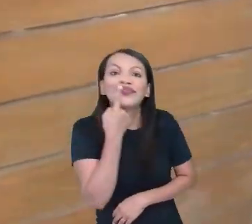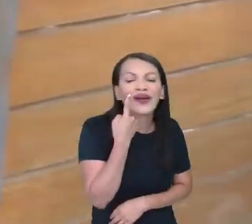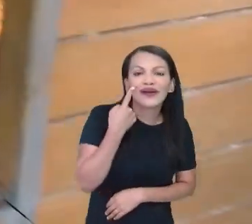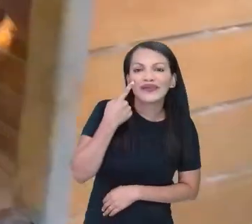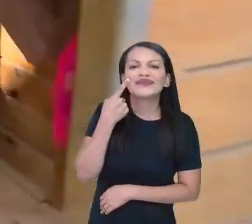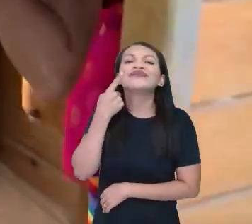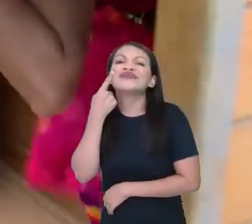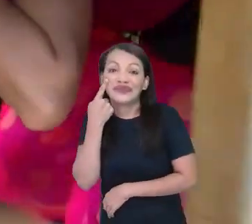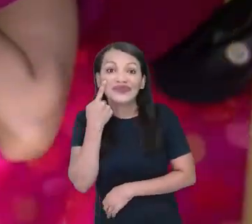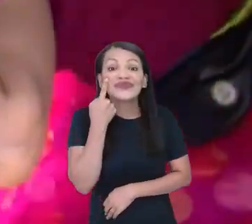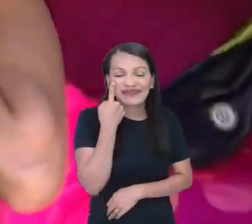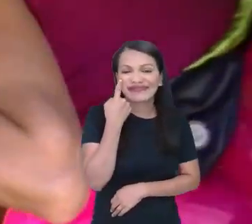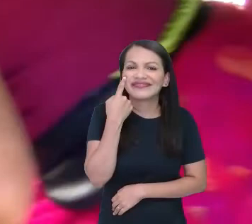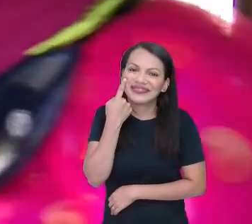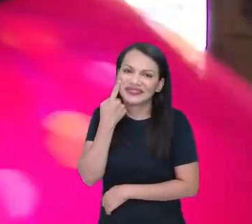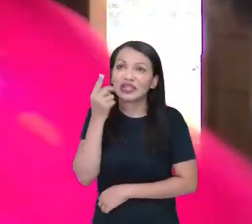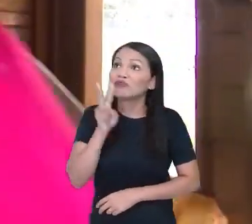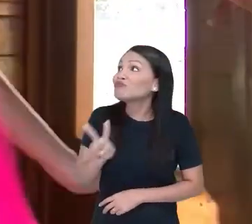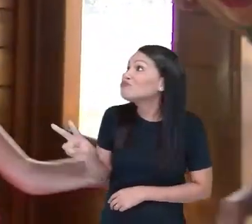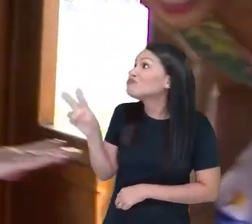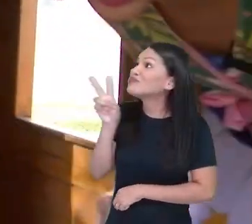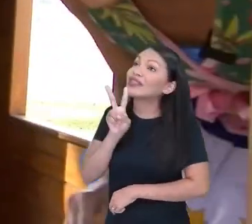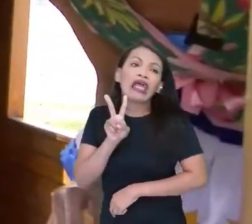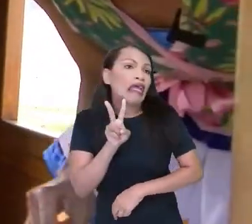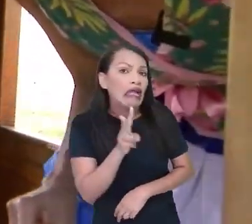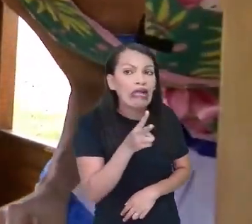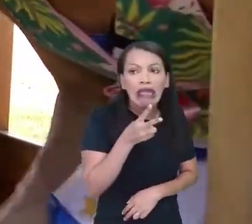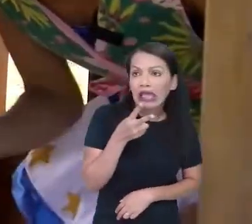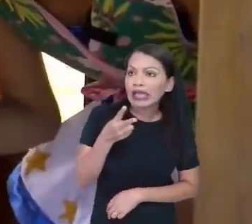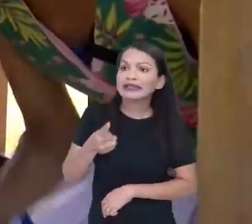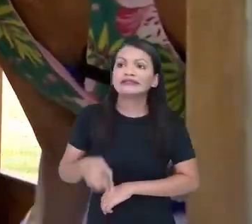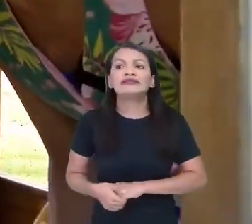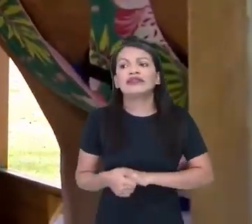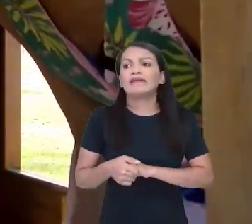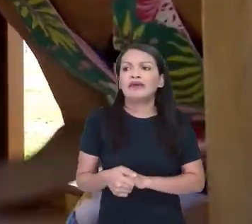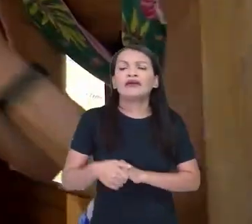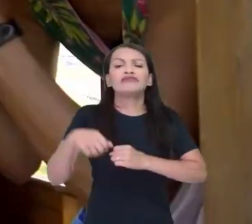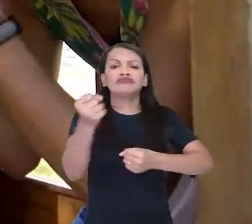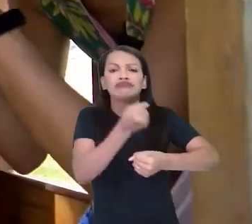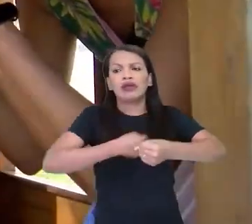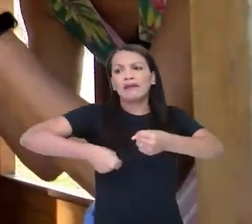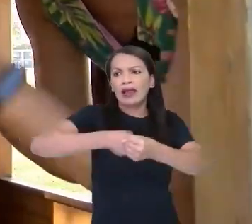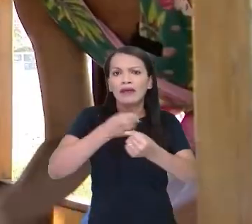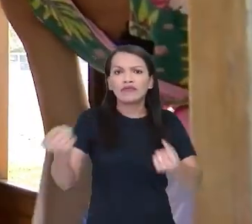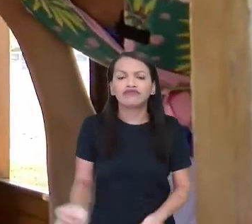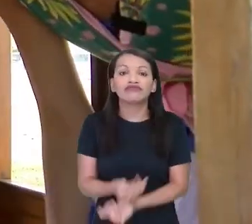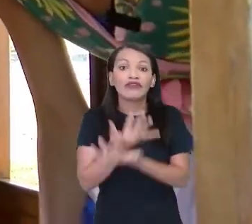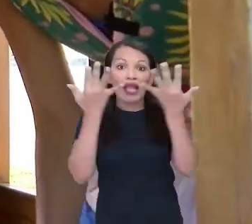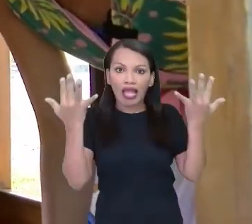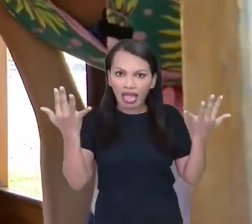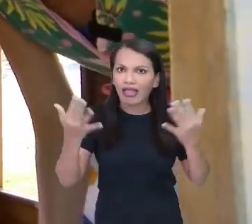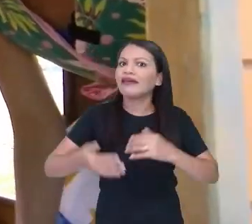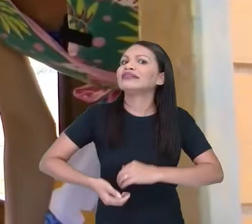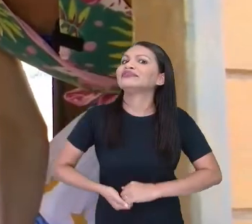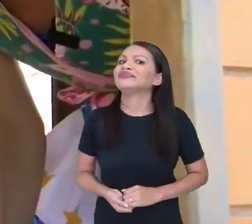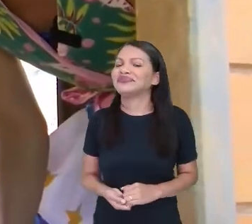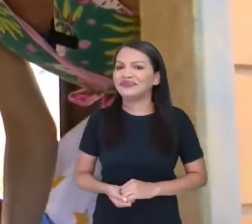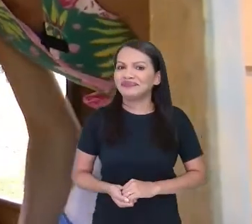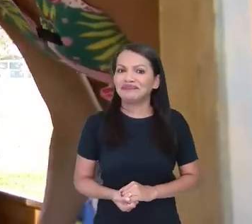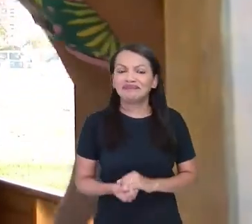perna de pau, olho de vidro e nariz de pica-pau. Pau, pau!